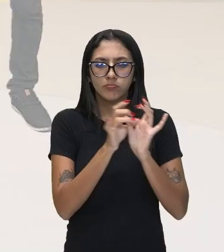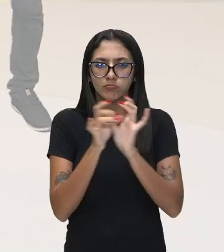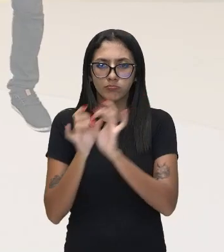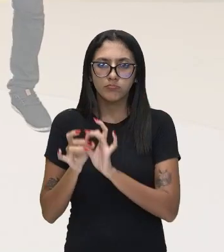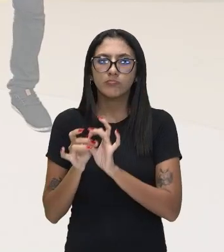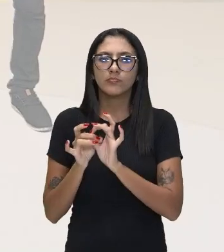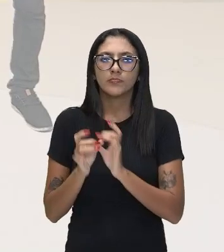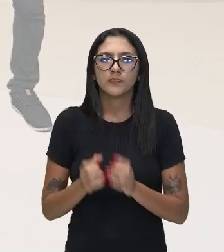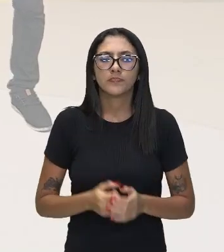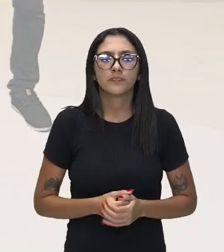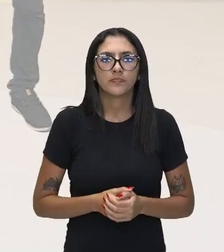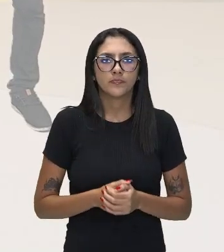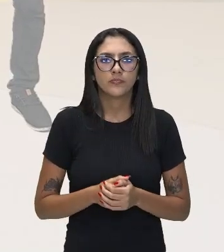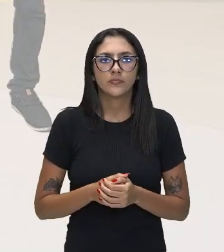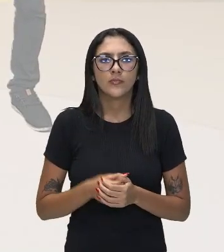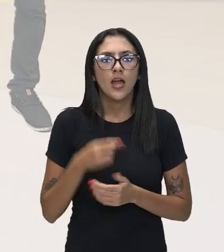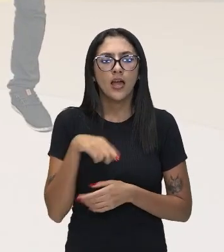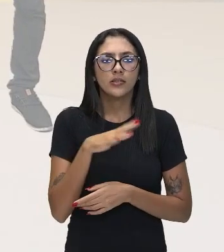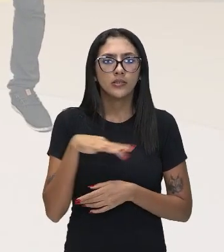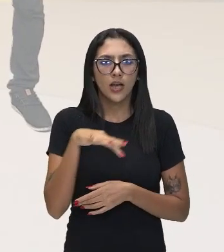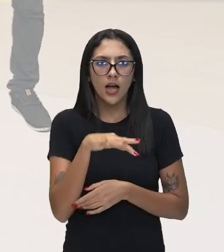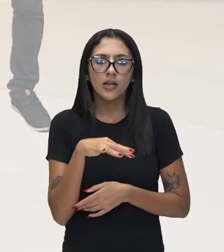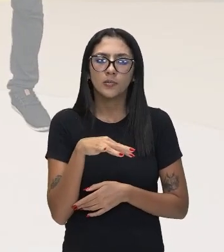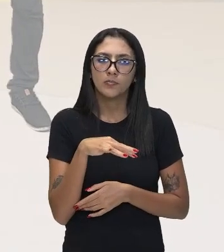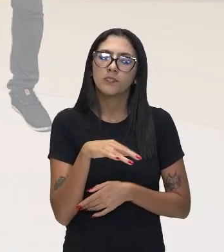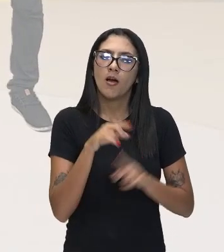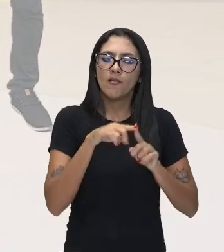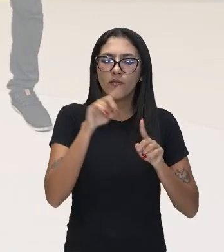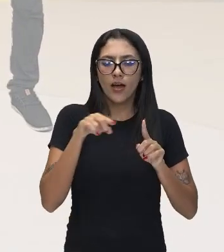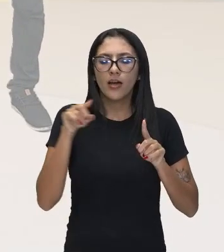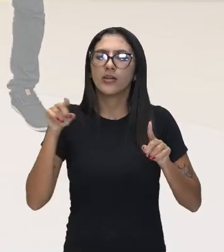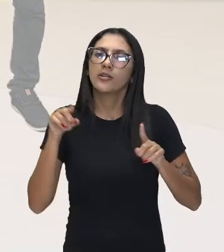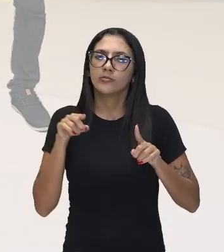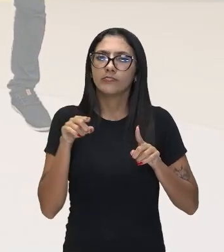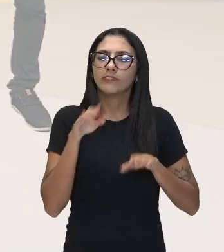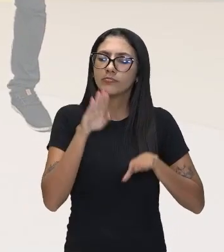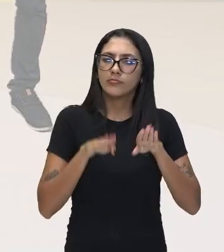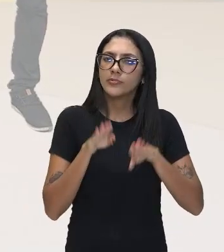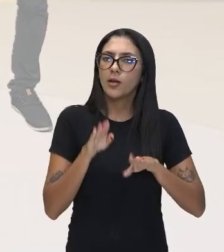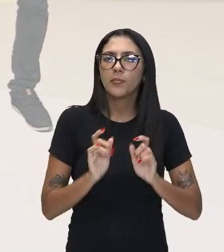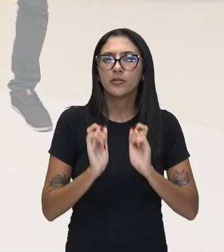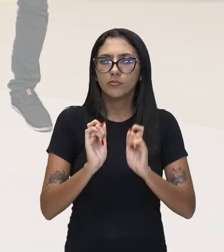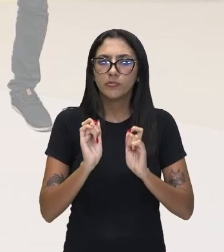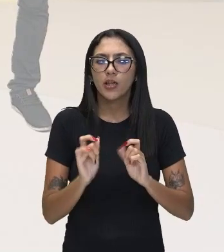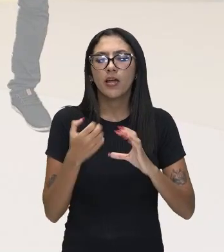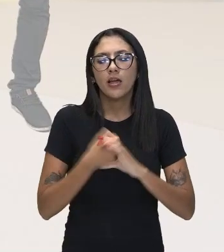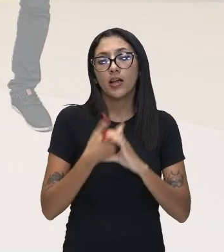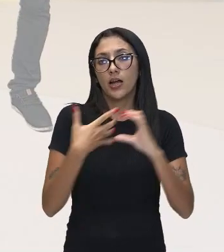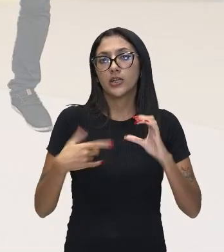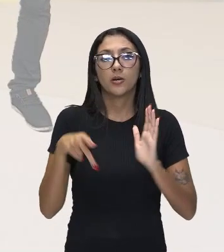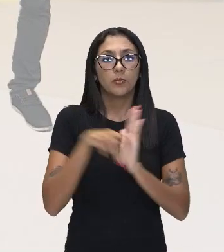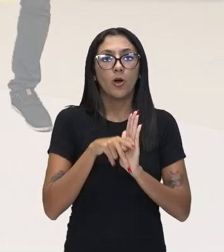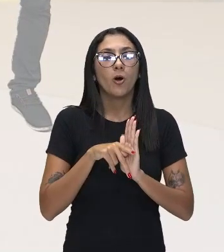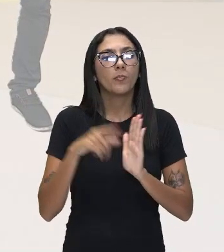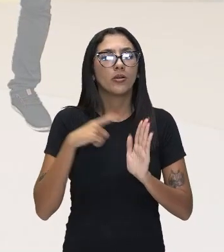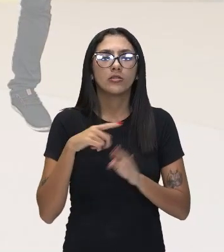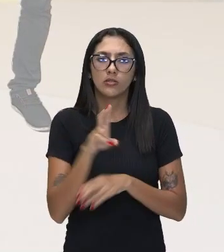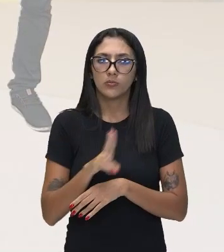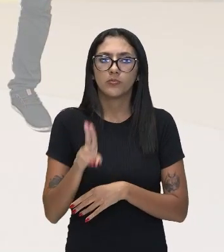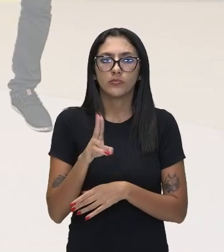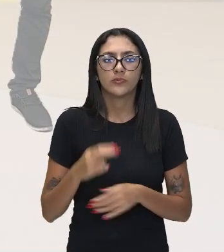que esse território pode variar de acordo com o critério que é utilizado para definir. E